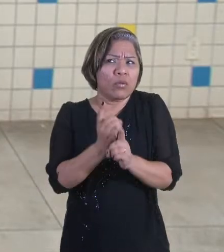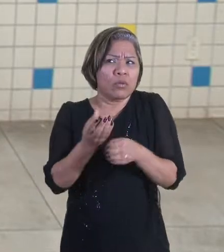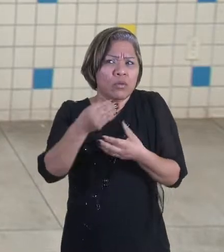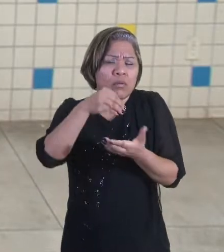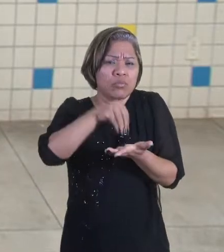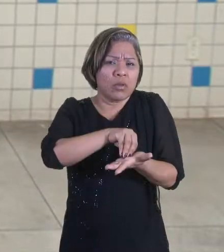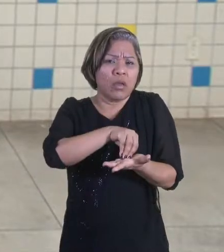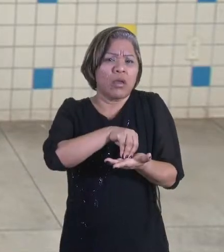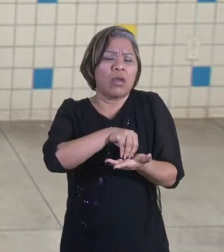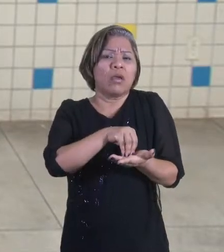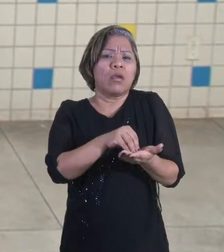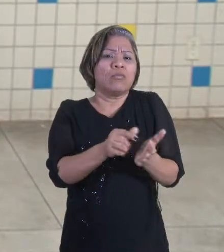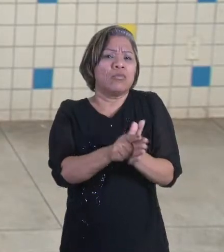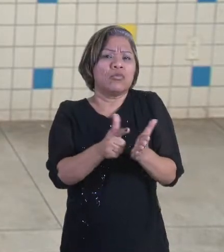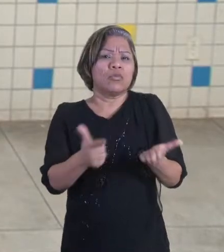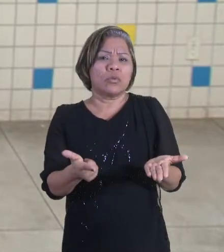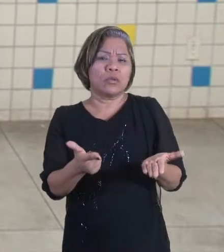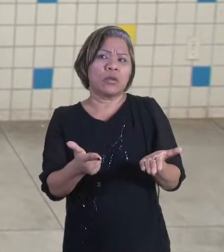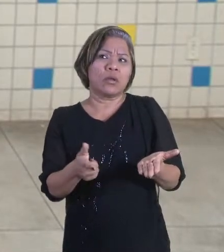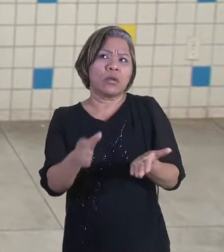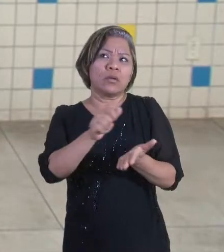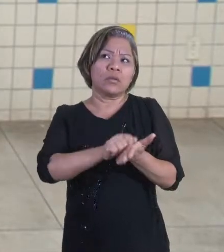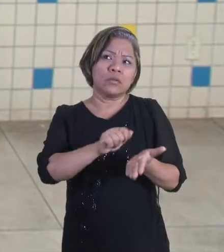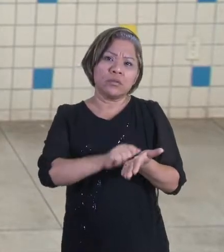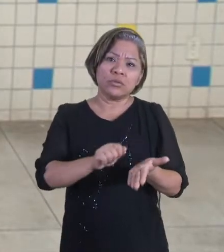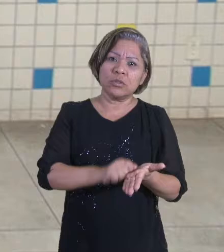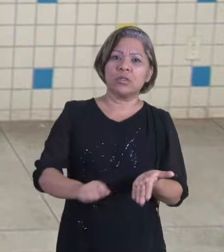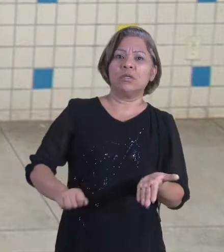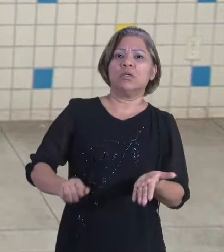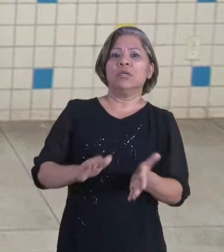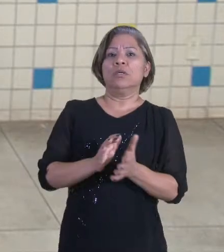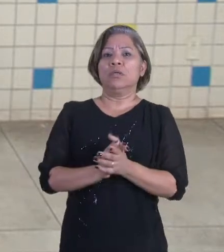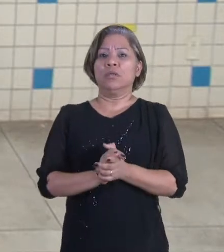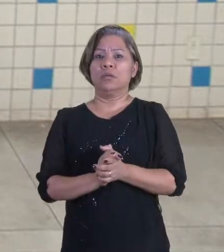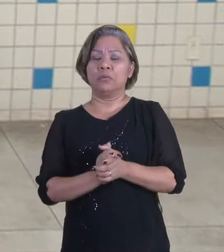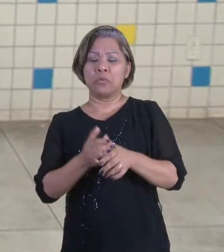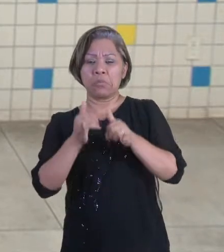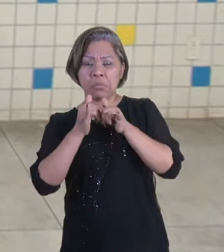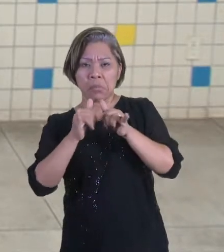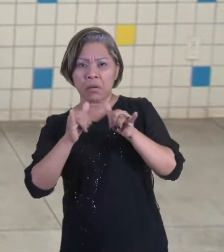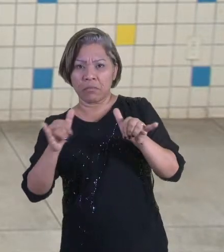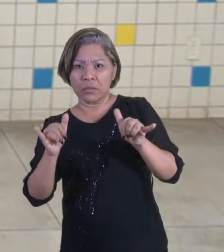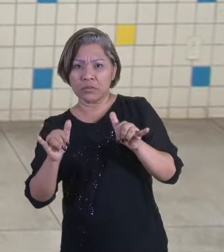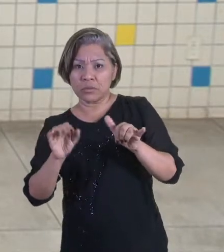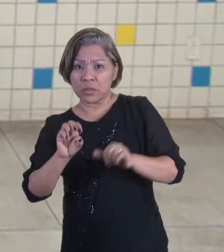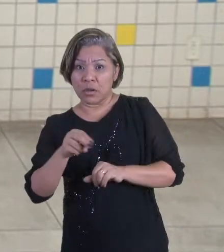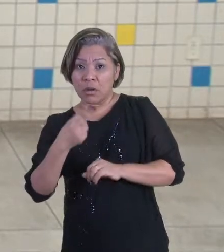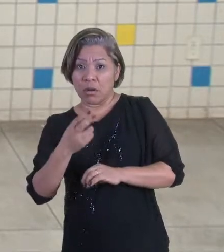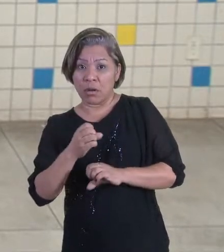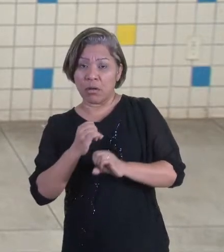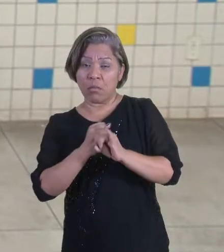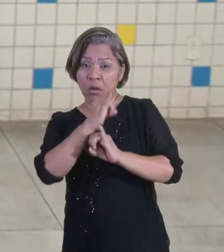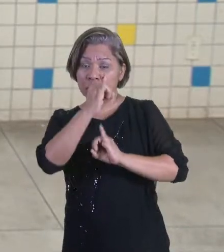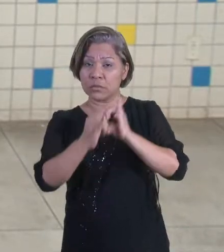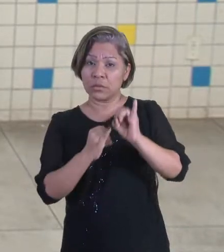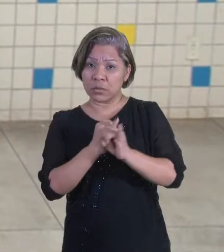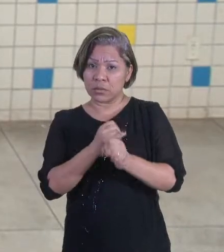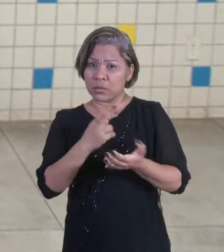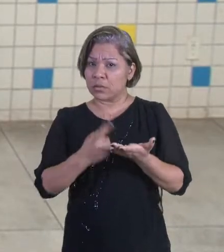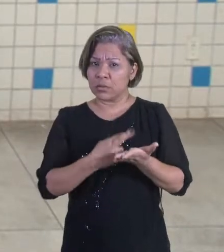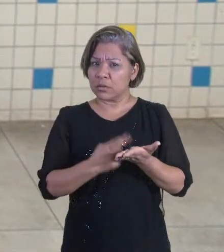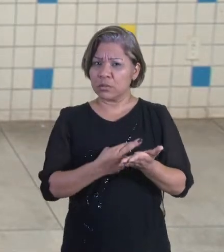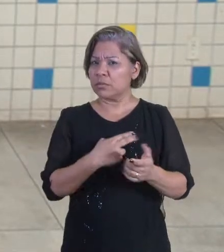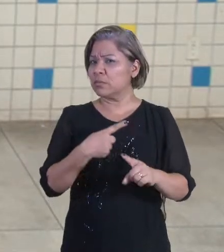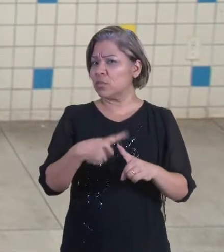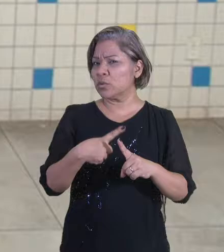escrito quanto gravado, né? Transmitido, ou mesmo pela internet em revista. Será por que